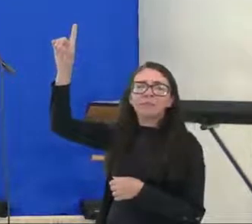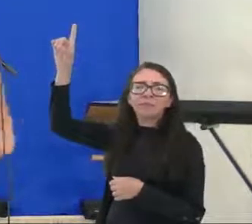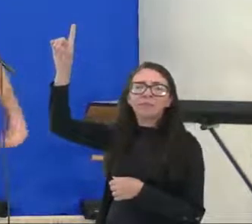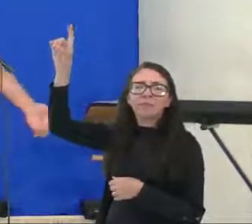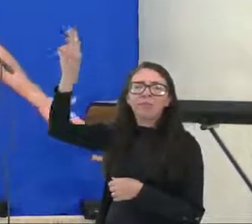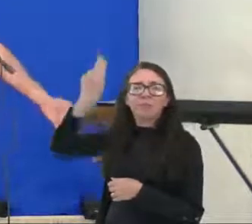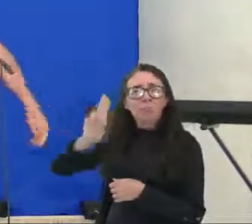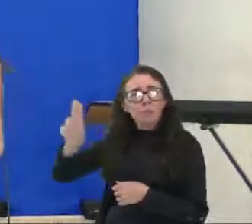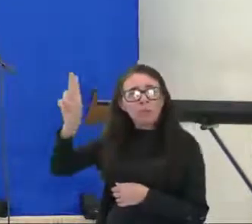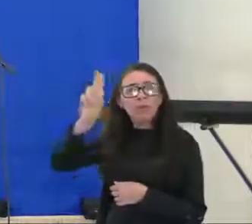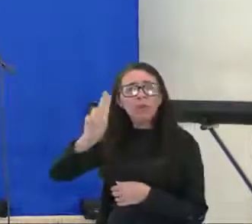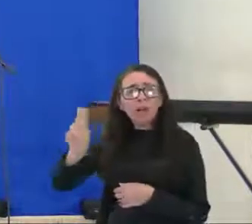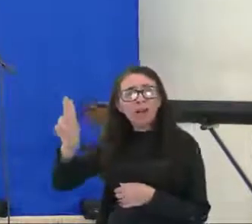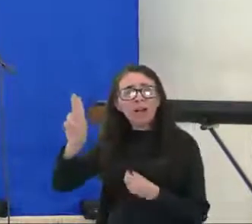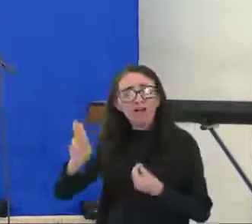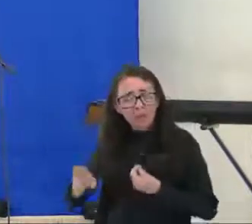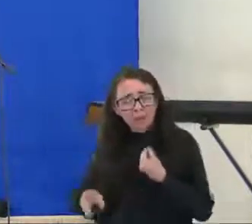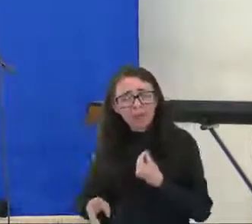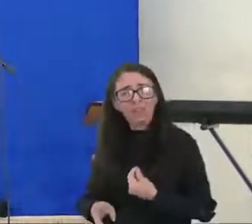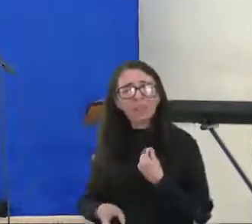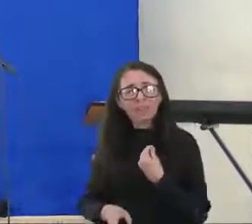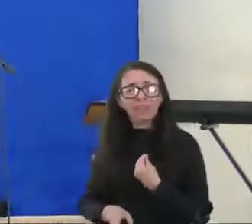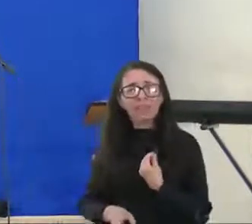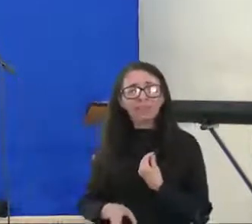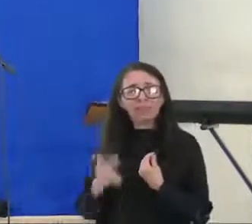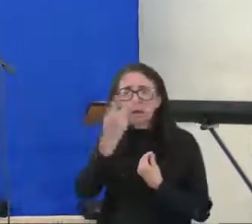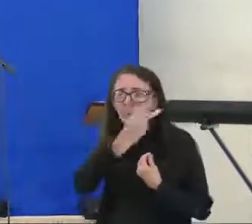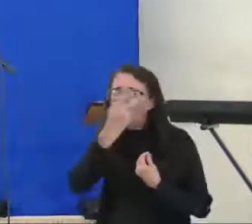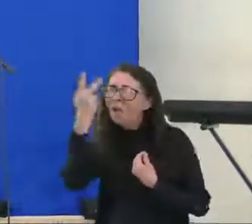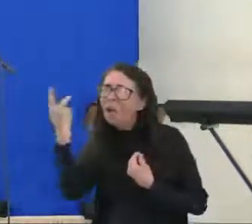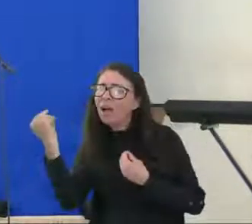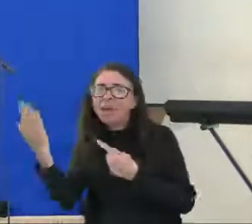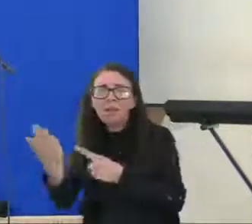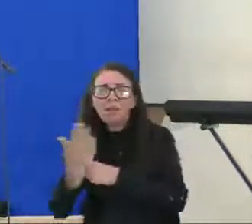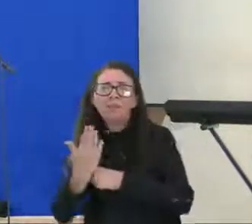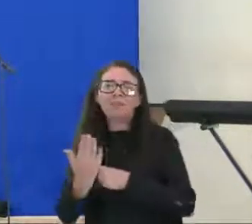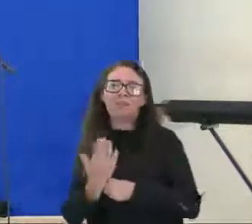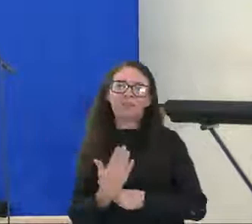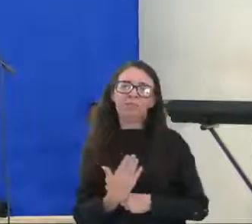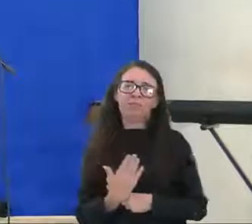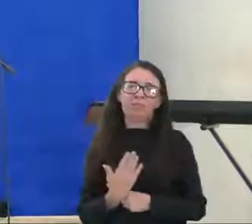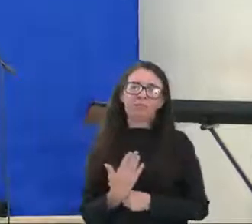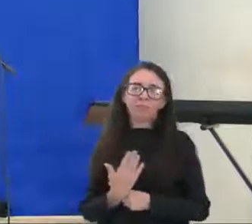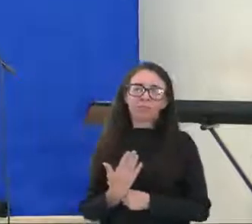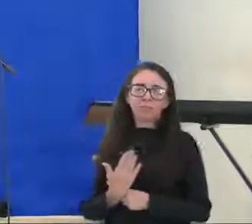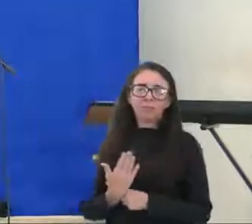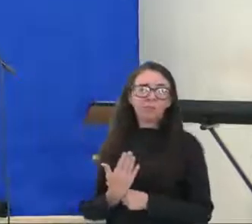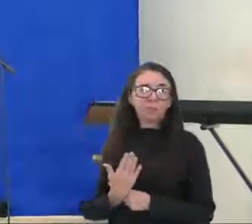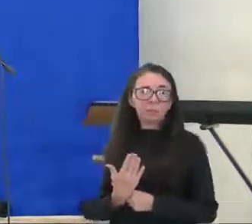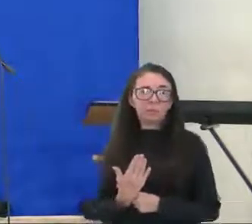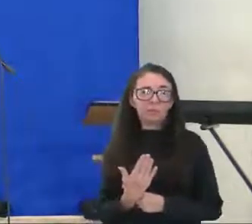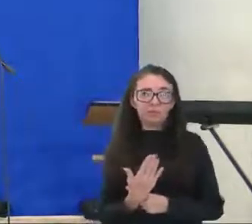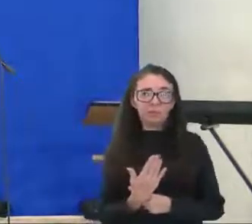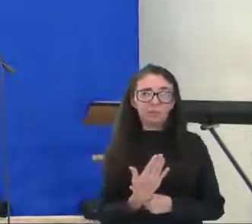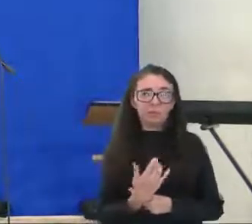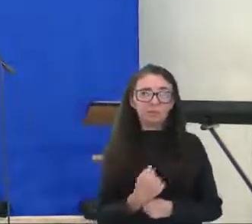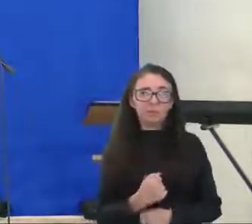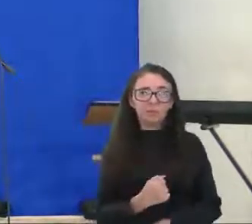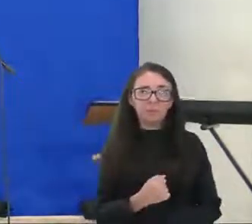Se o senhor, né? Se o irmão está passando por uma necessidade, aí a tendência nossa pela carne é dizer,